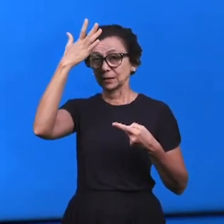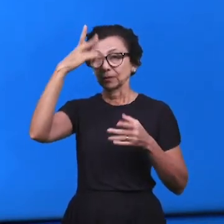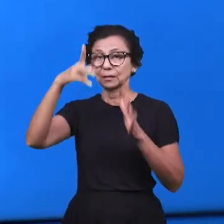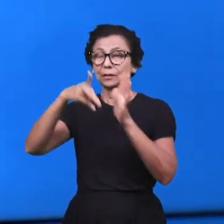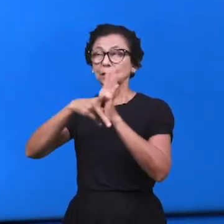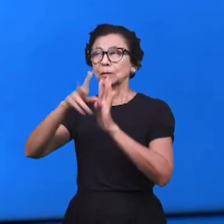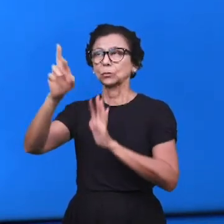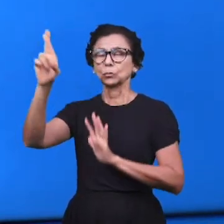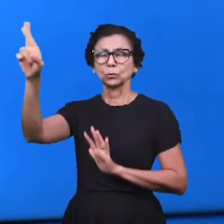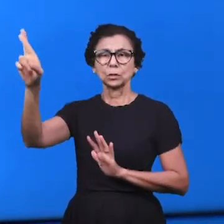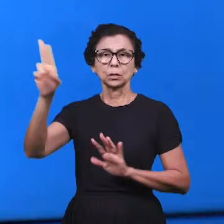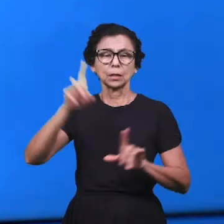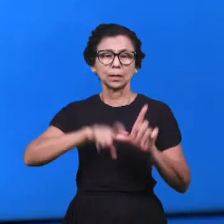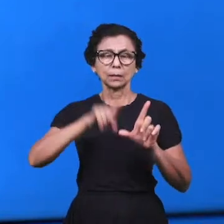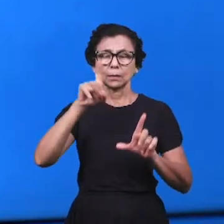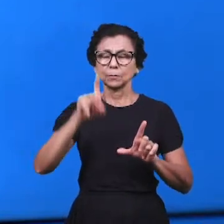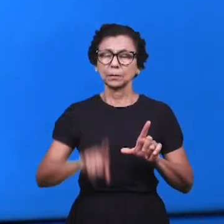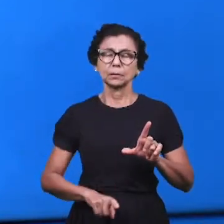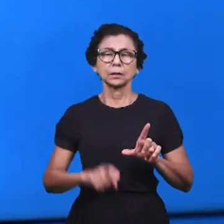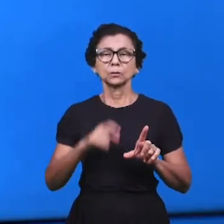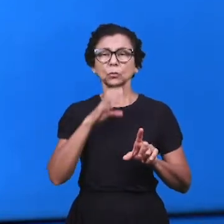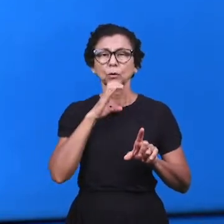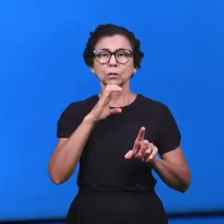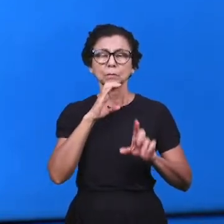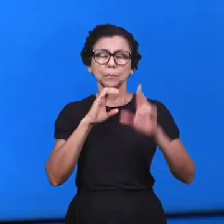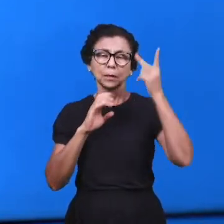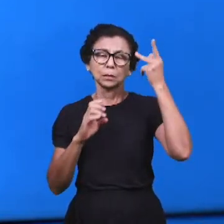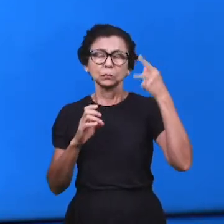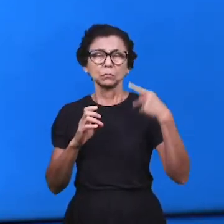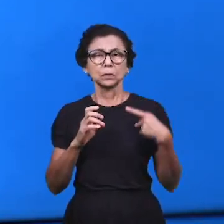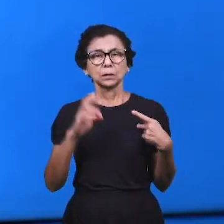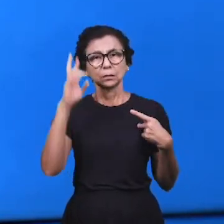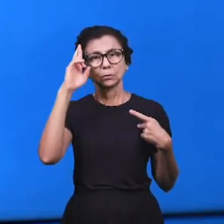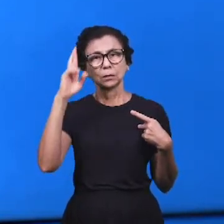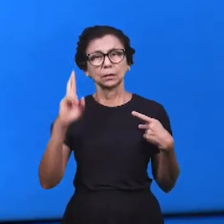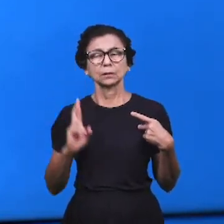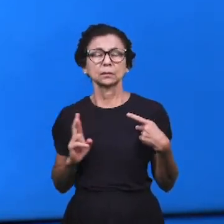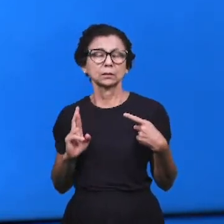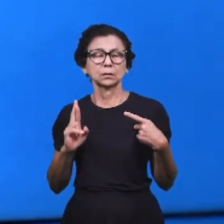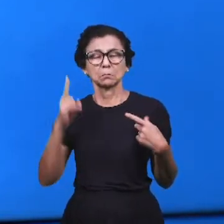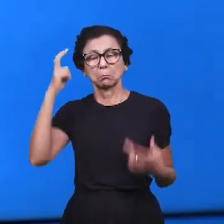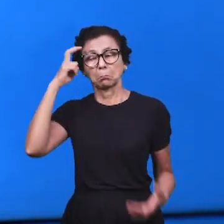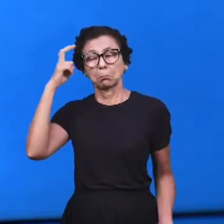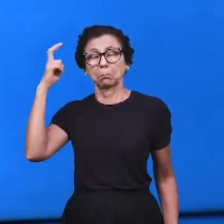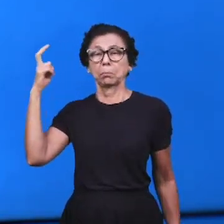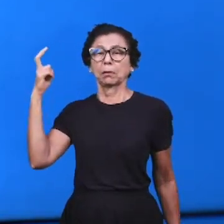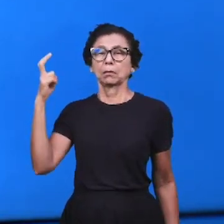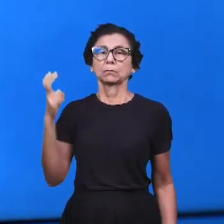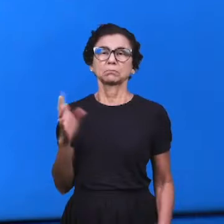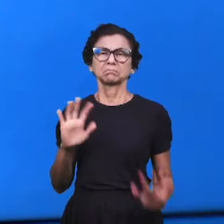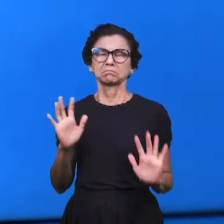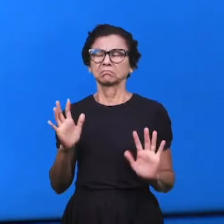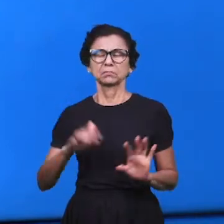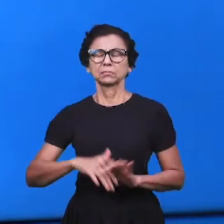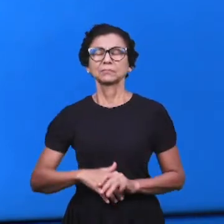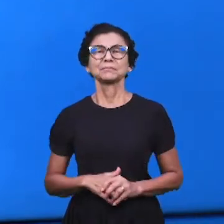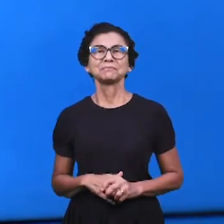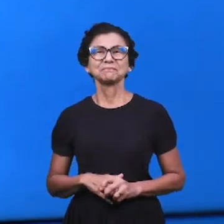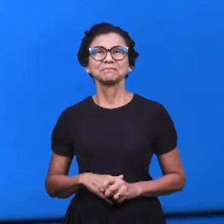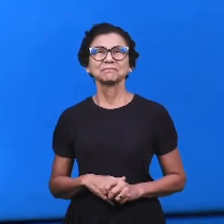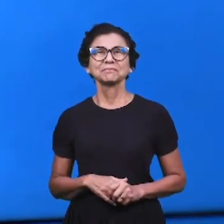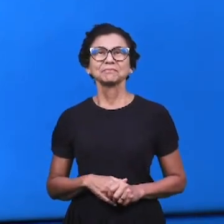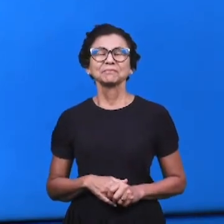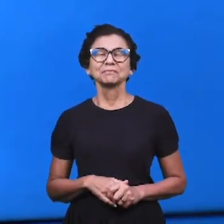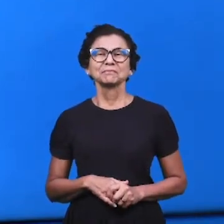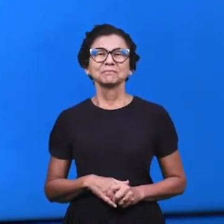das conjecturas humanas, da razão humana, do intelecto humano, do conhecimento bíblico e o